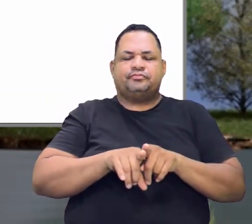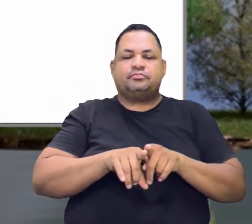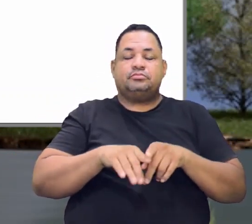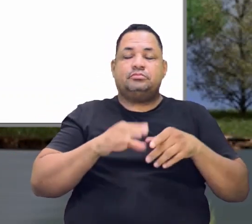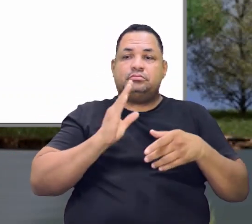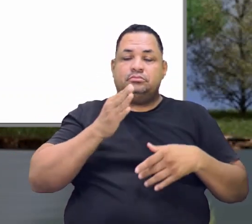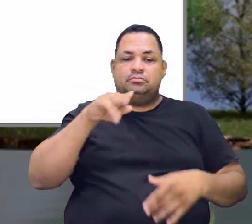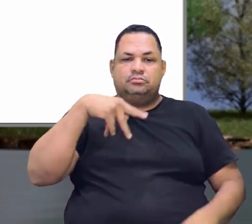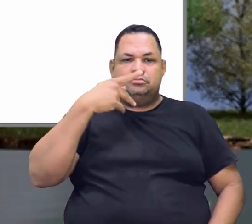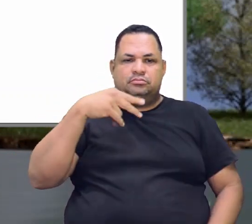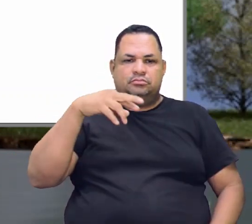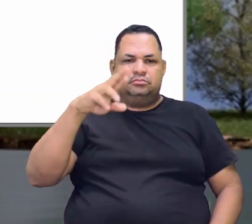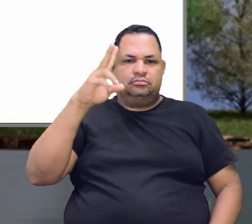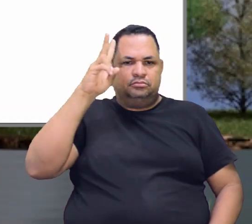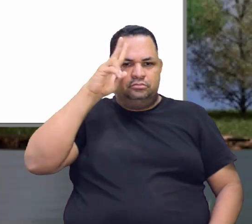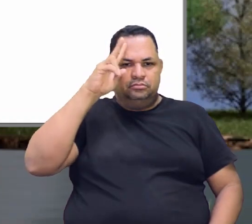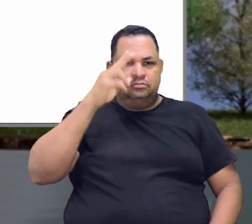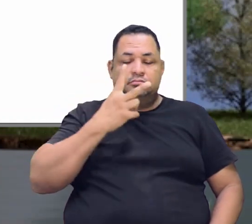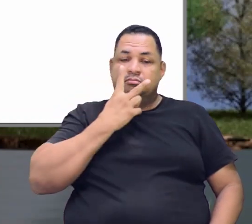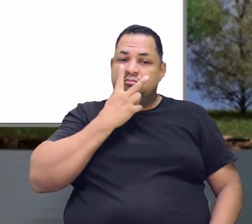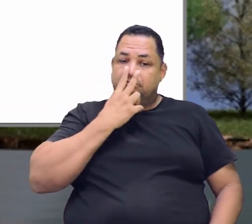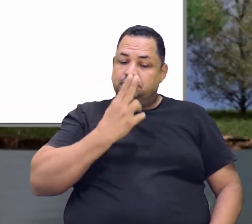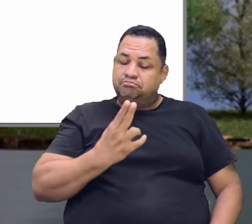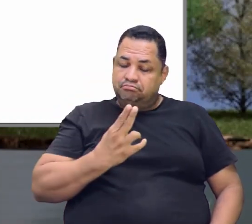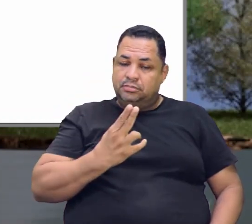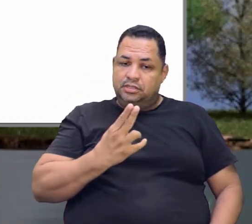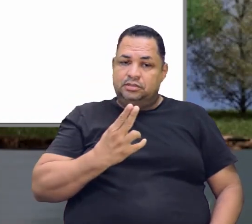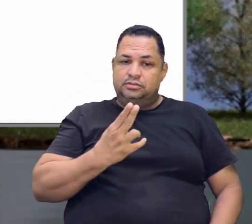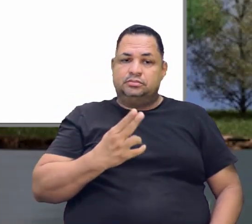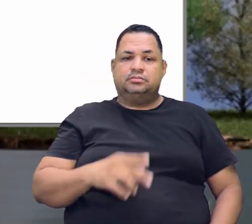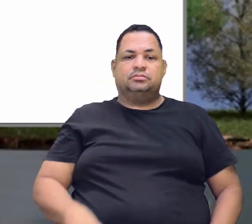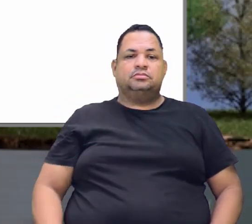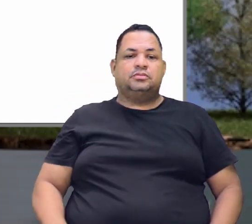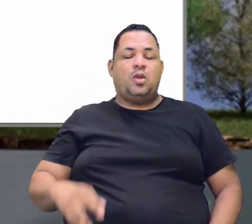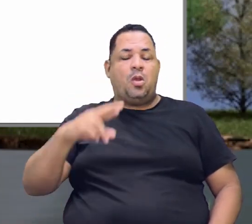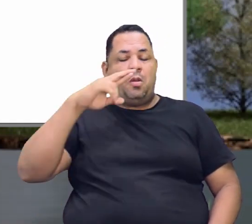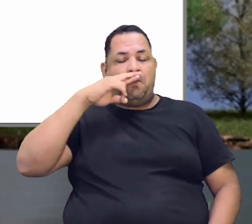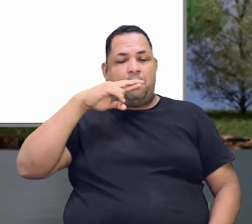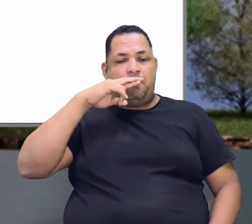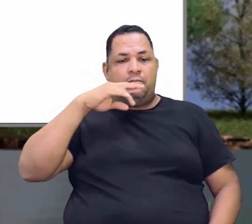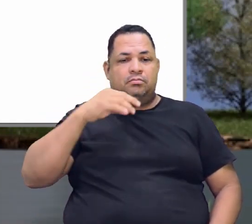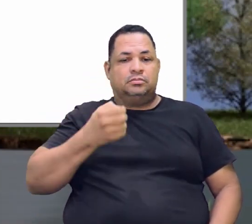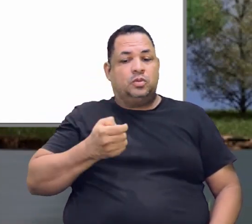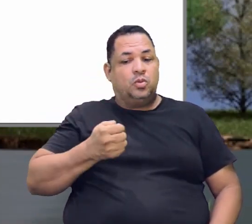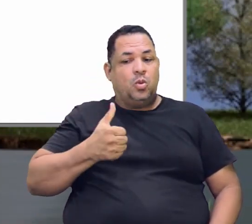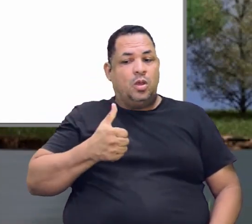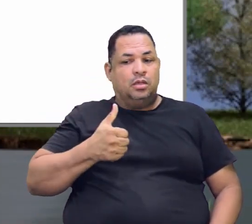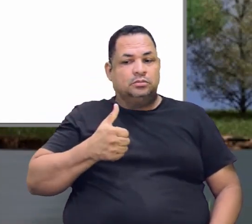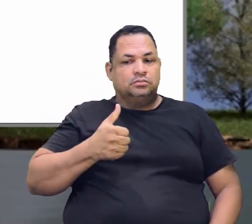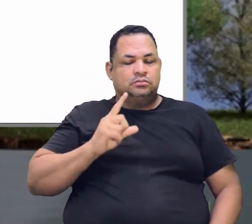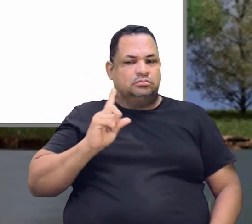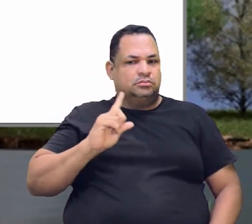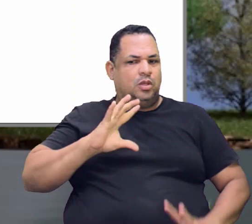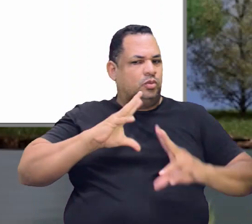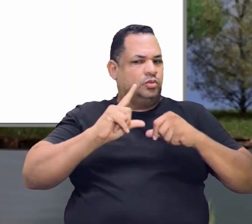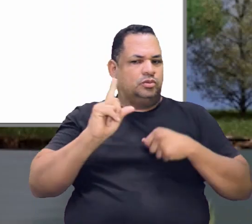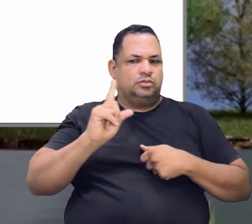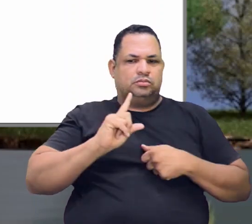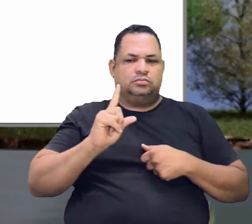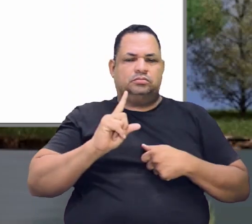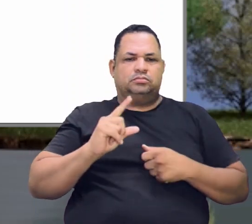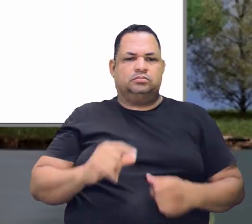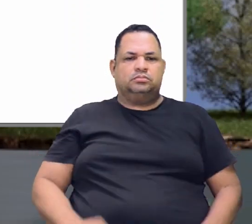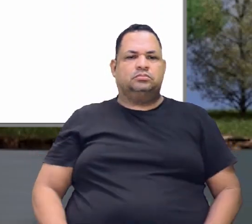como eu falei, a história dele é quase parecida com a do Rondon. Quase, não toda. Você vai